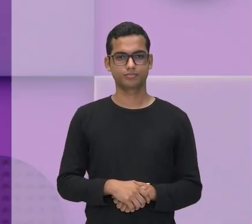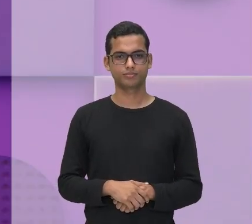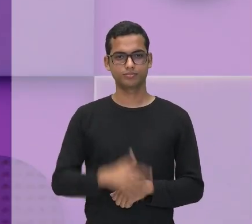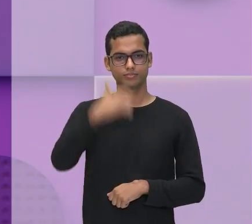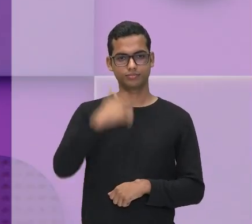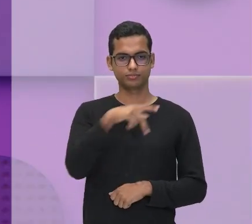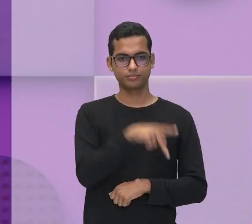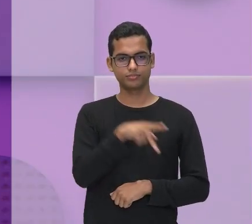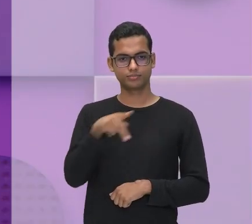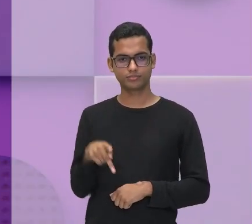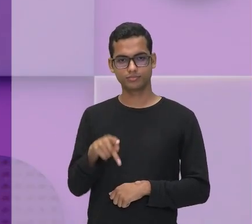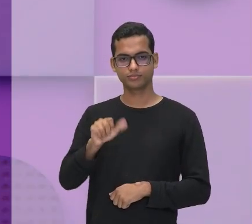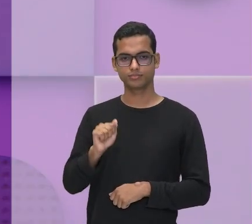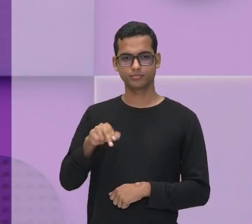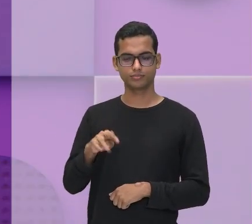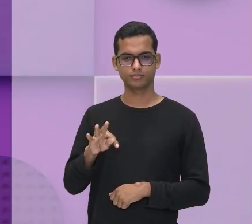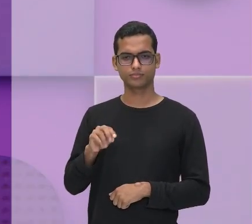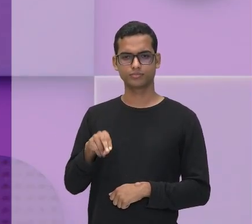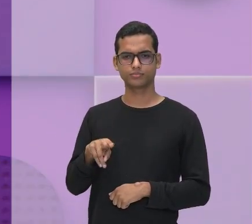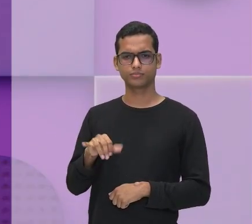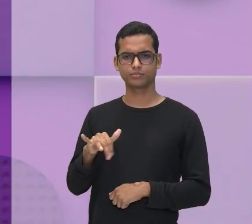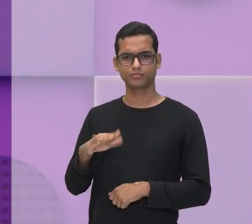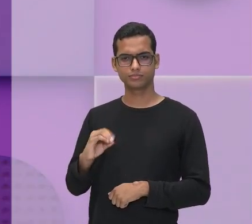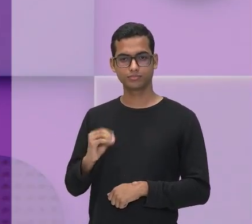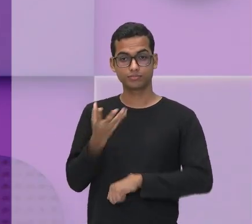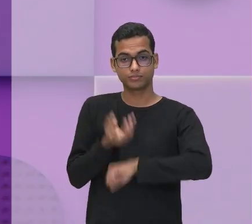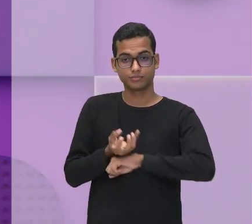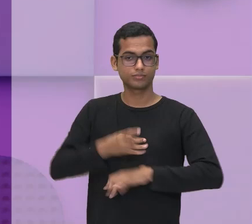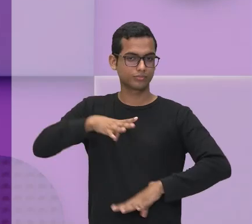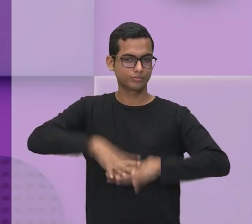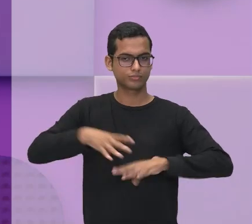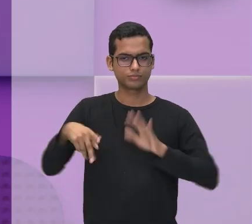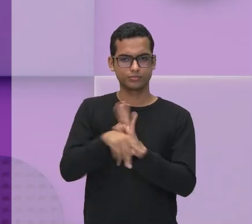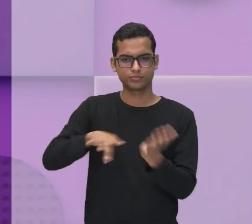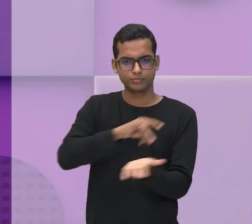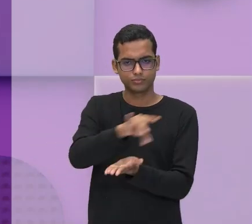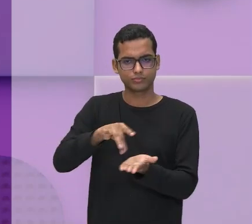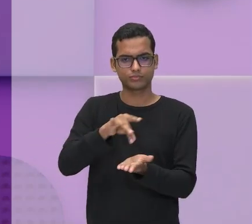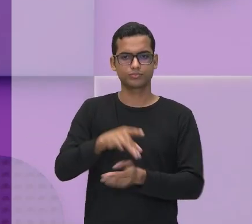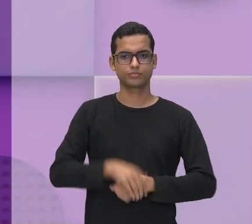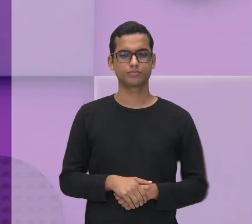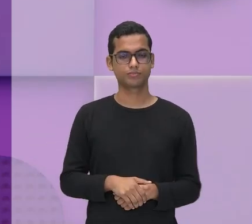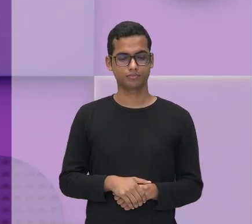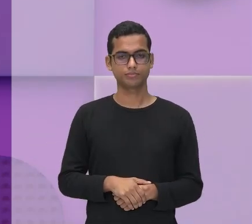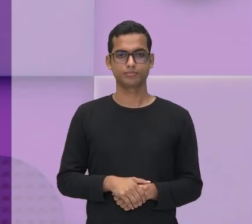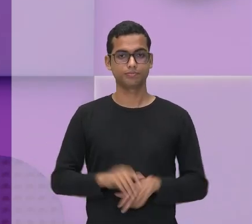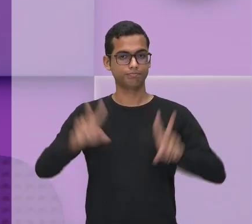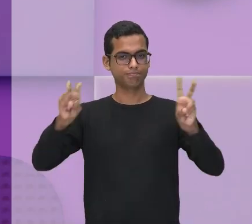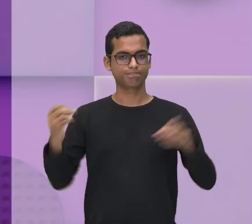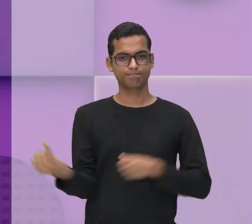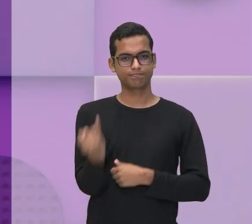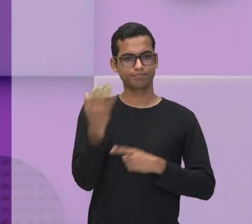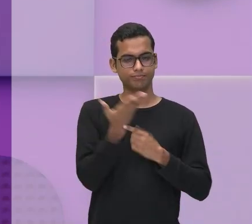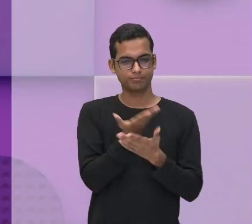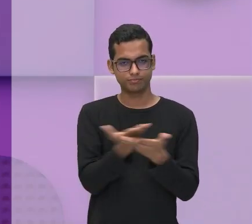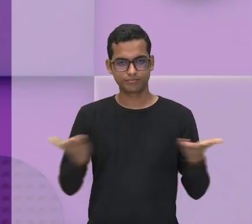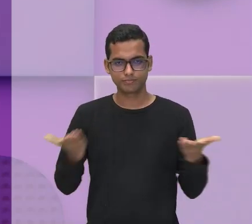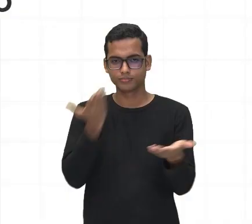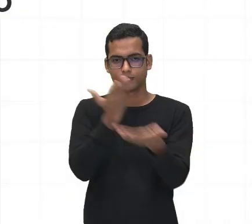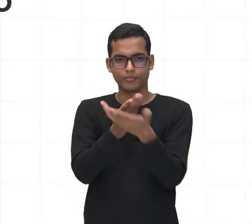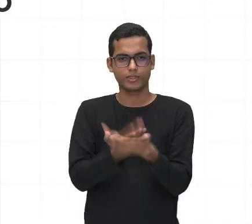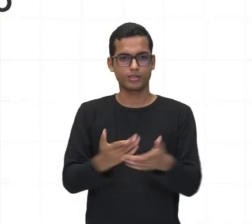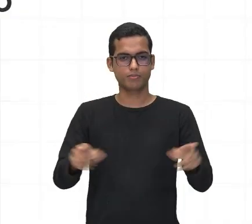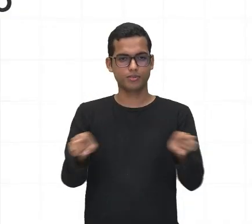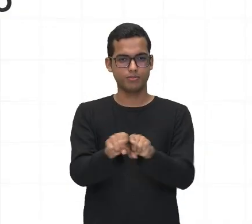vos fala é o professor Antônio Paulo, professor de matemática aqui do Centro de Mídia, e vou trazer um tema muito importante para essa aula,